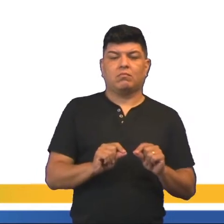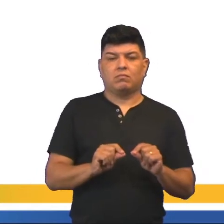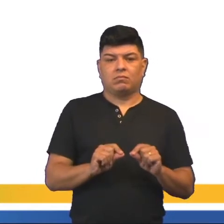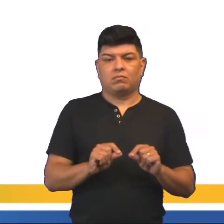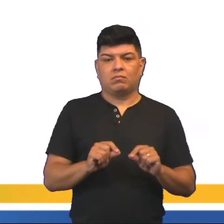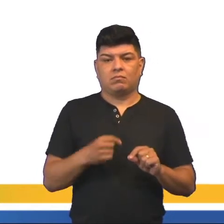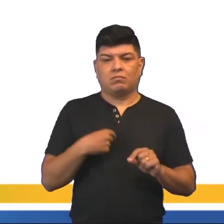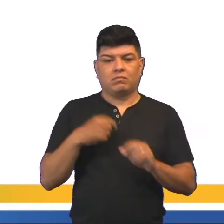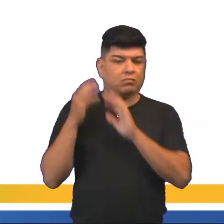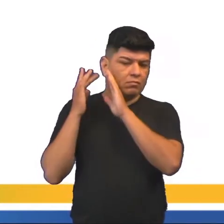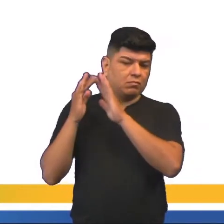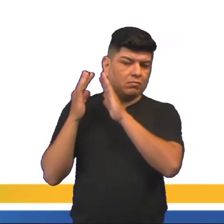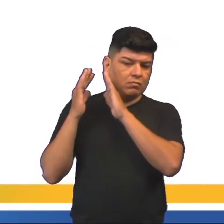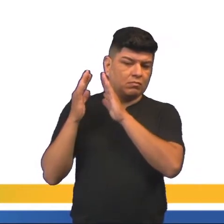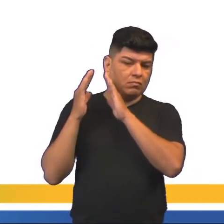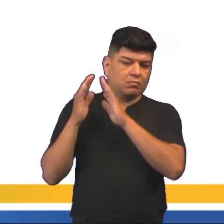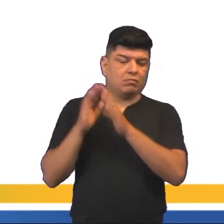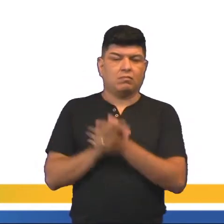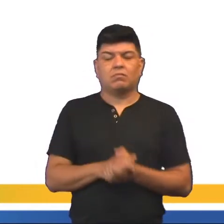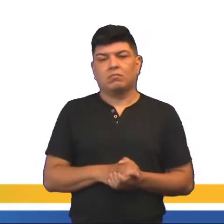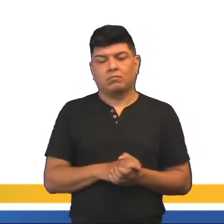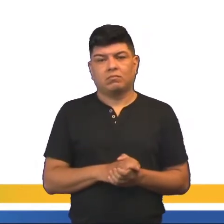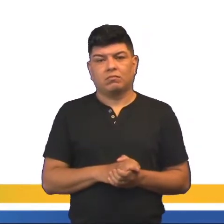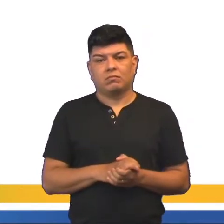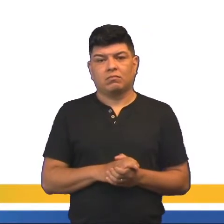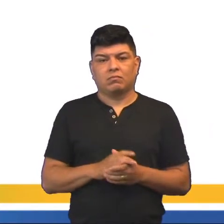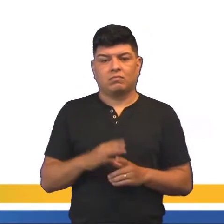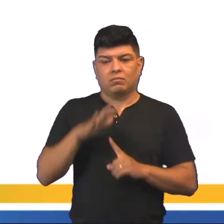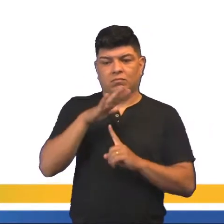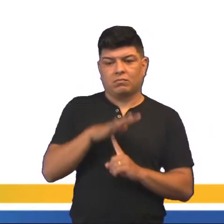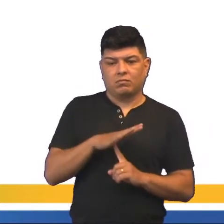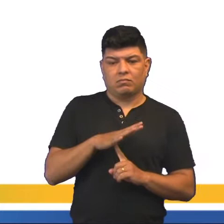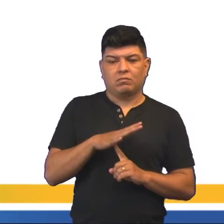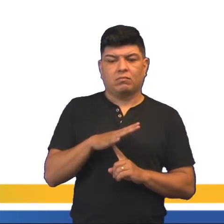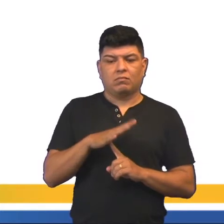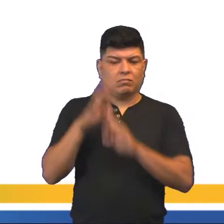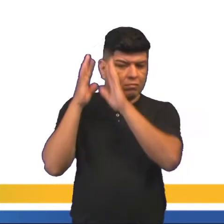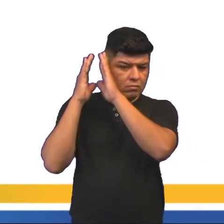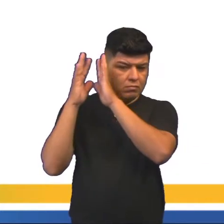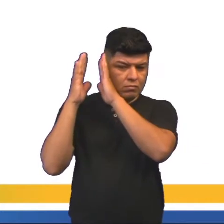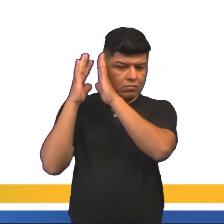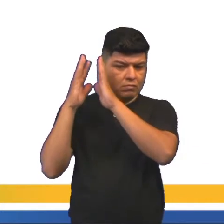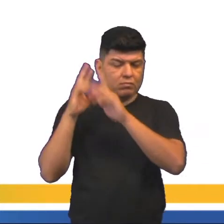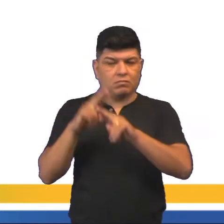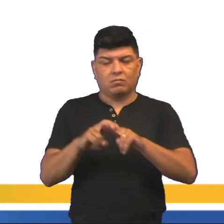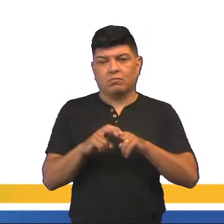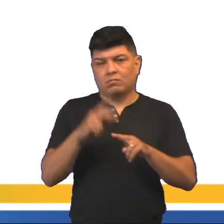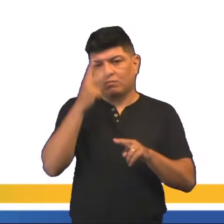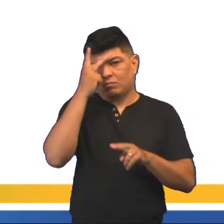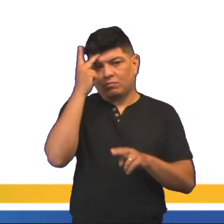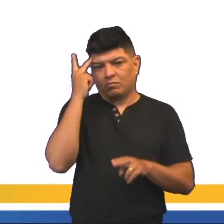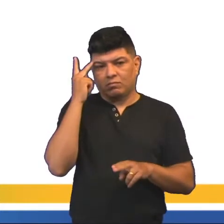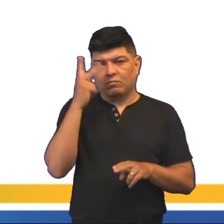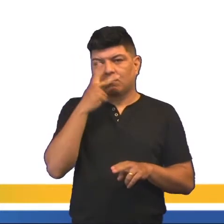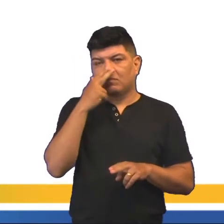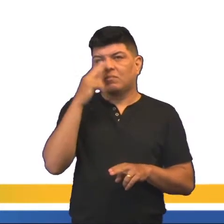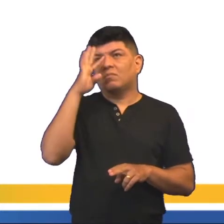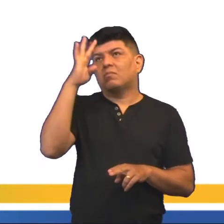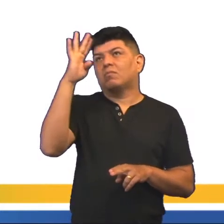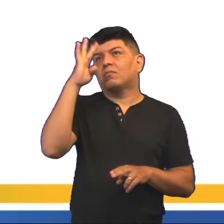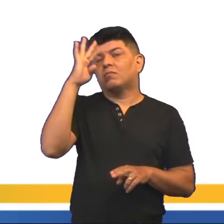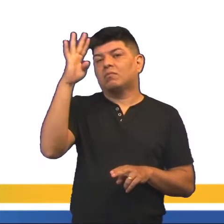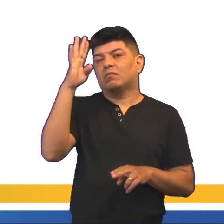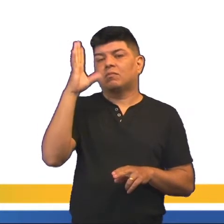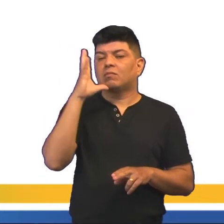reduzir a atividade do cérebro, ou seja, deprimem o seu funcionamento. E aí a pessoa vai ficar mais